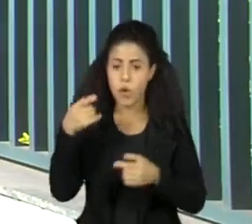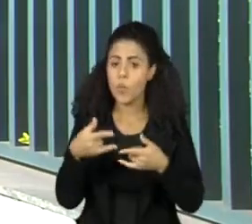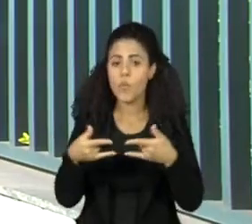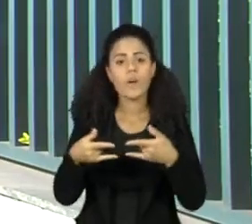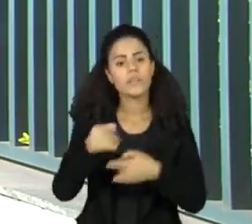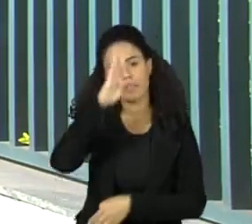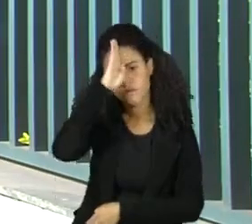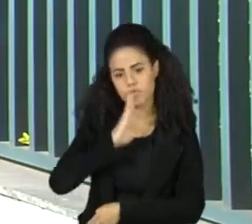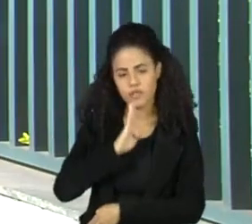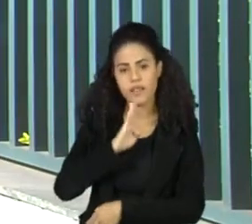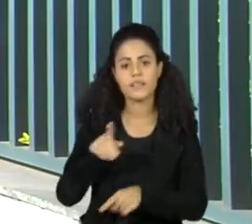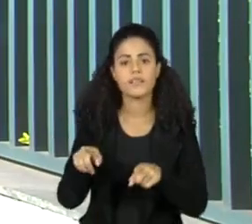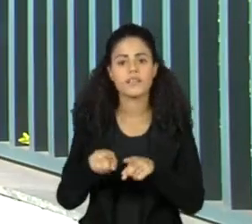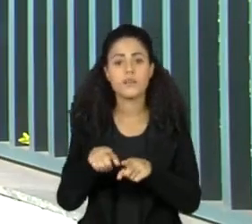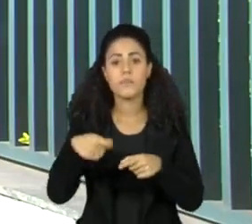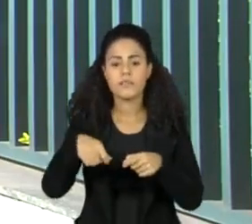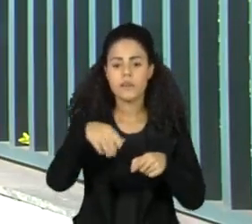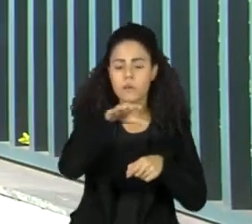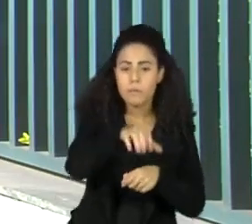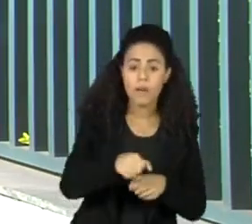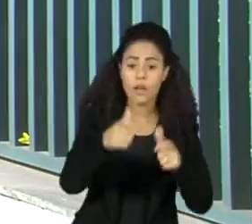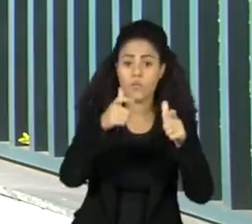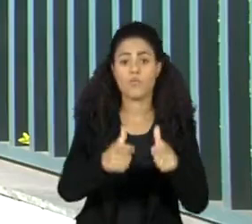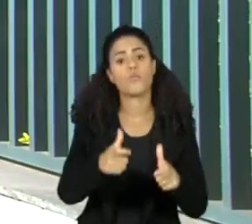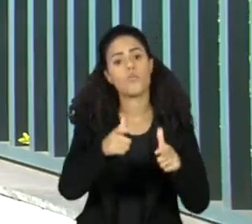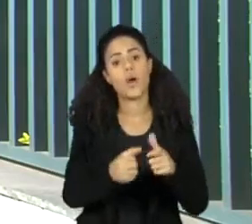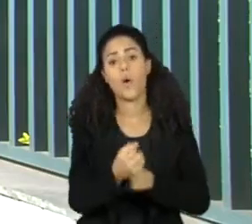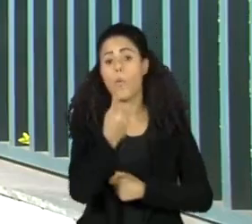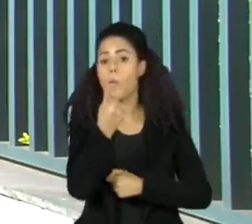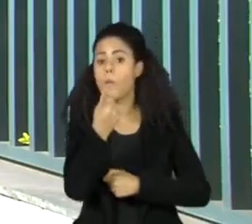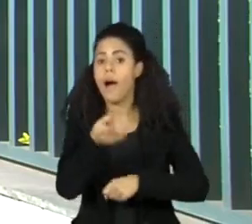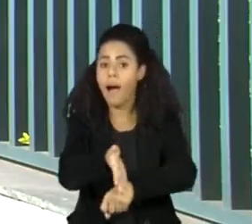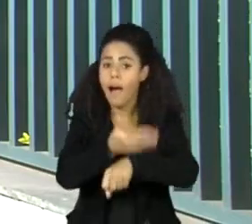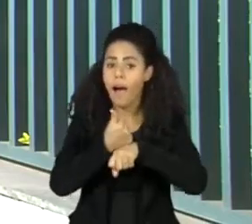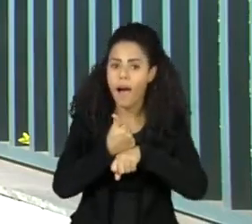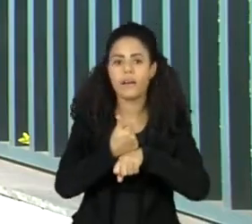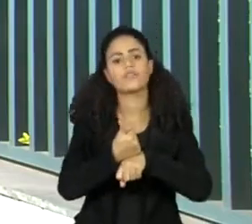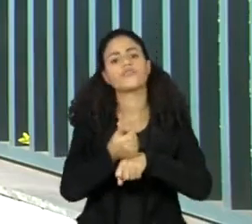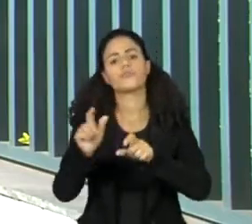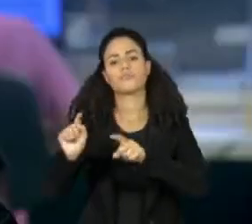gratuitos e devem ser retirados no local uma hora antes de cada sessão.